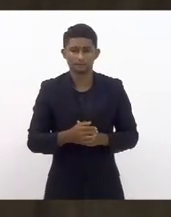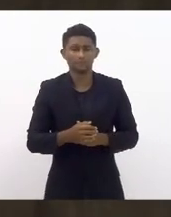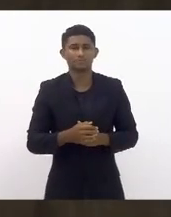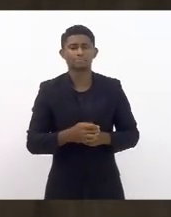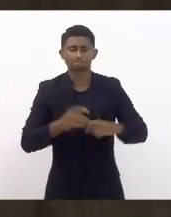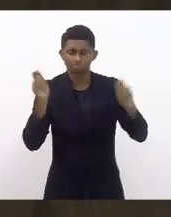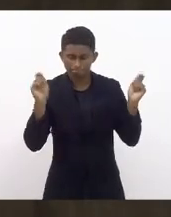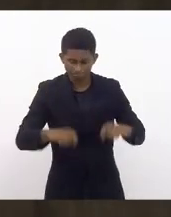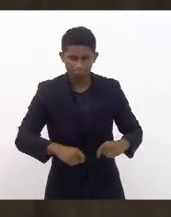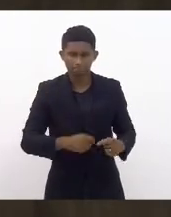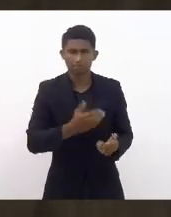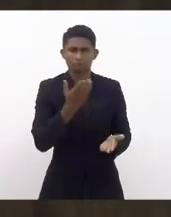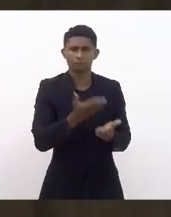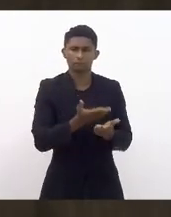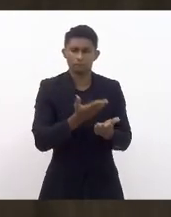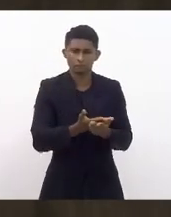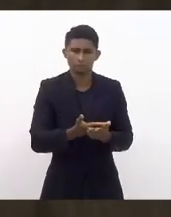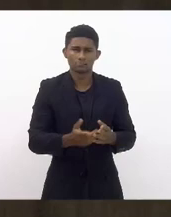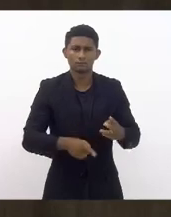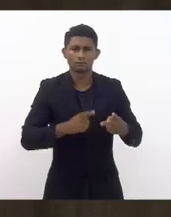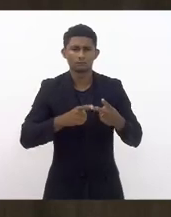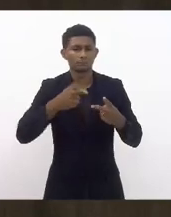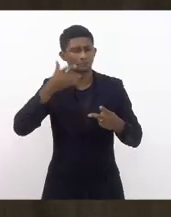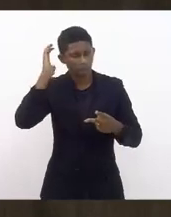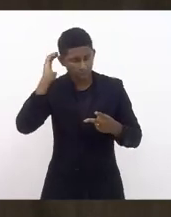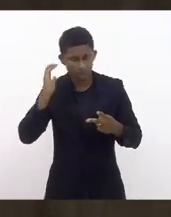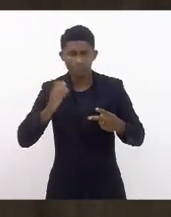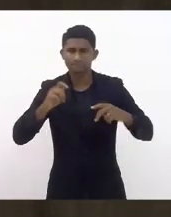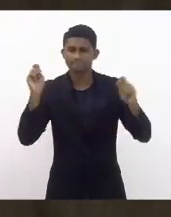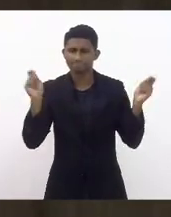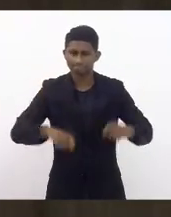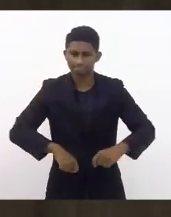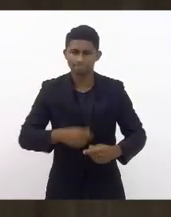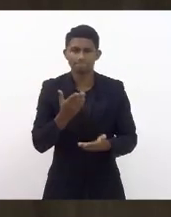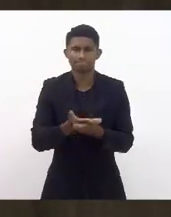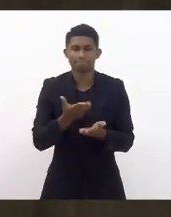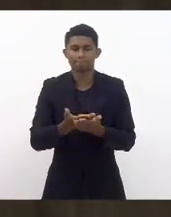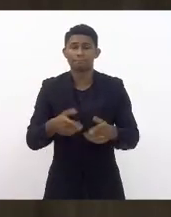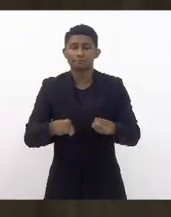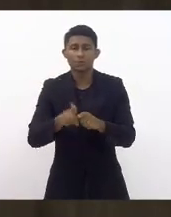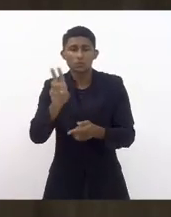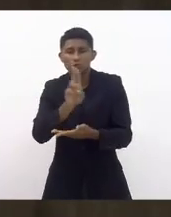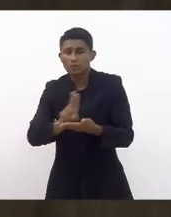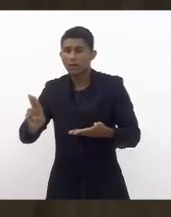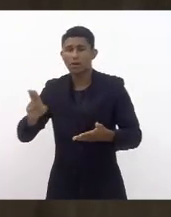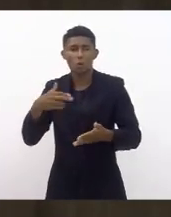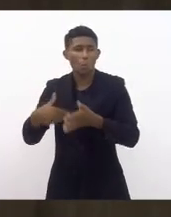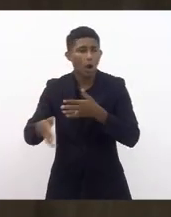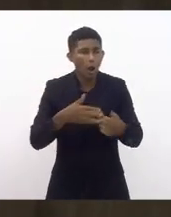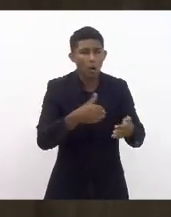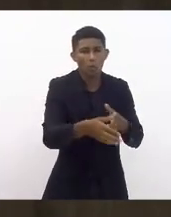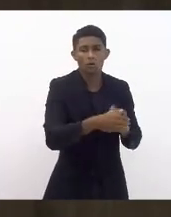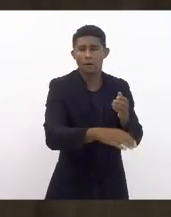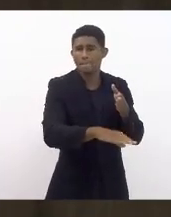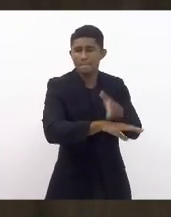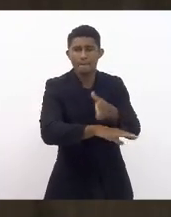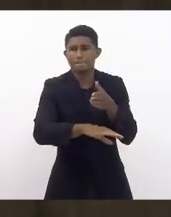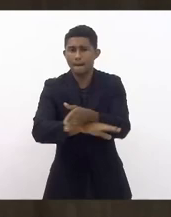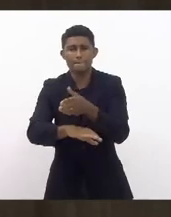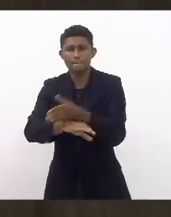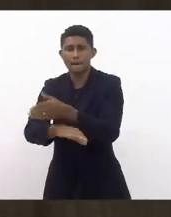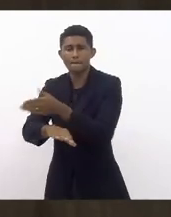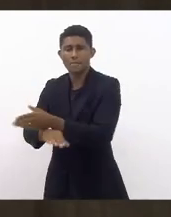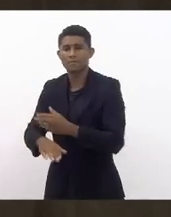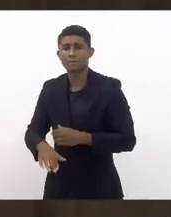estudar, de fazer um vestibular e passar em qualquer universidade. Mas nós queremos que